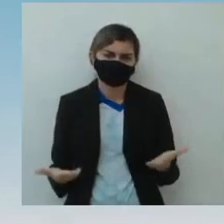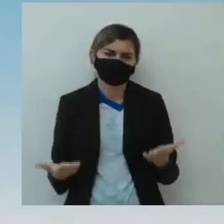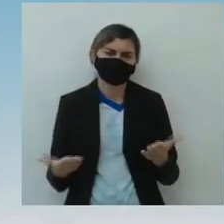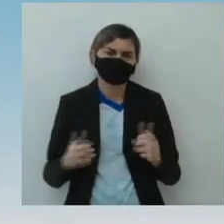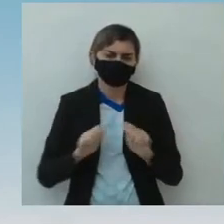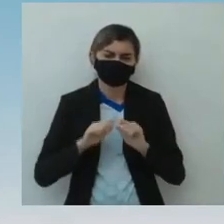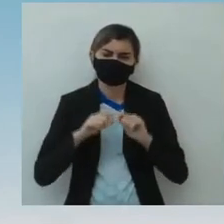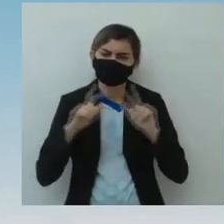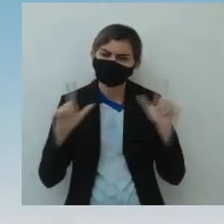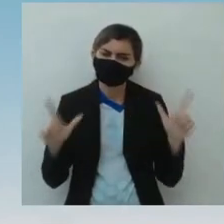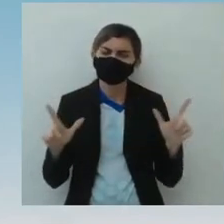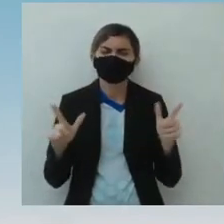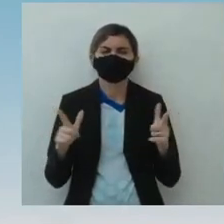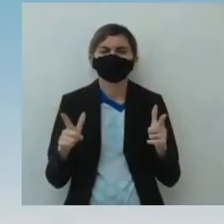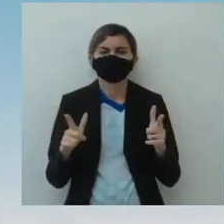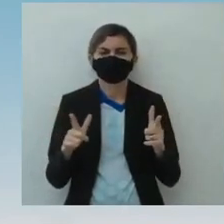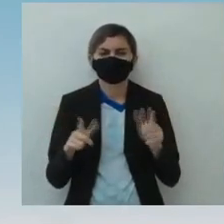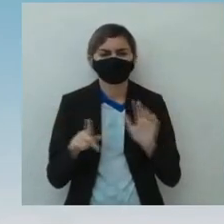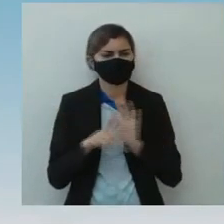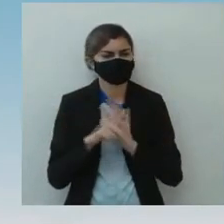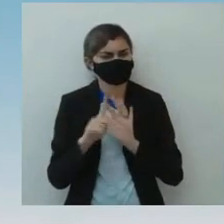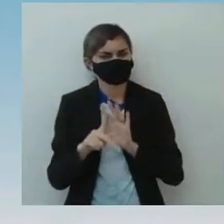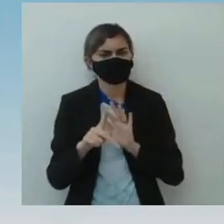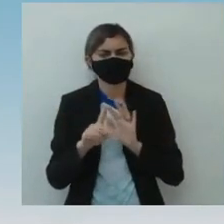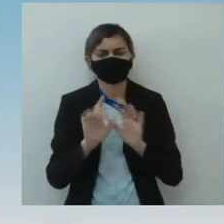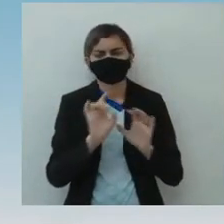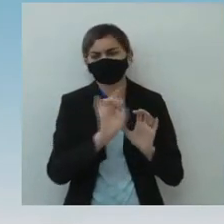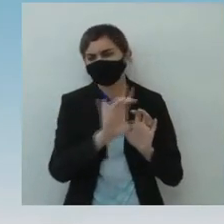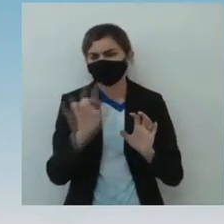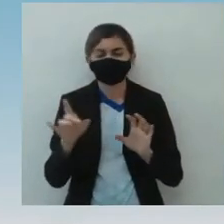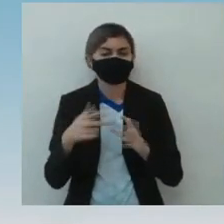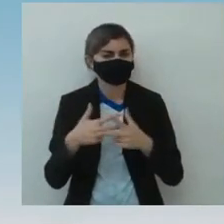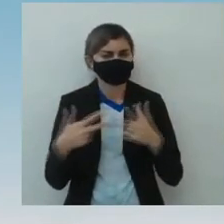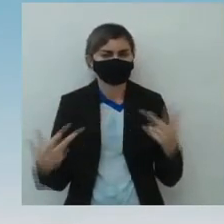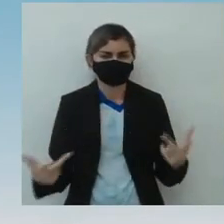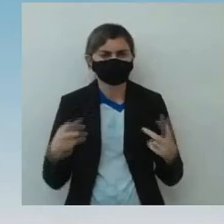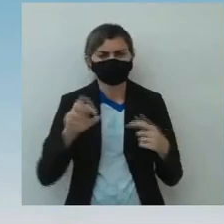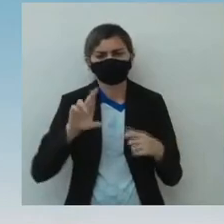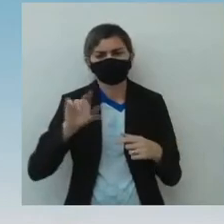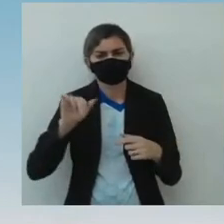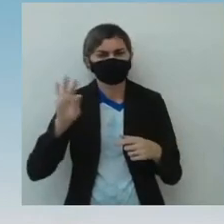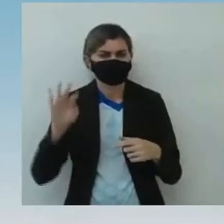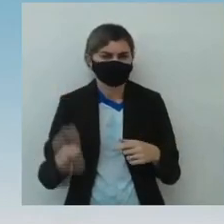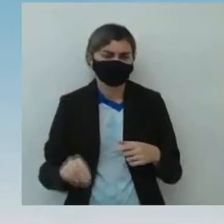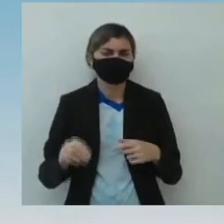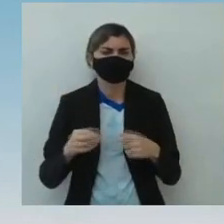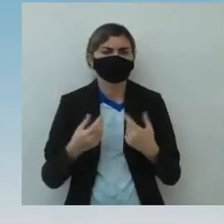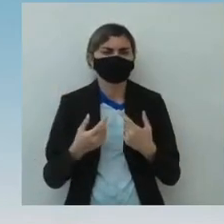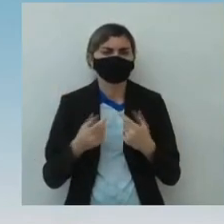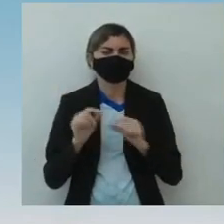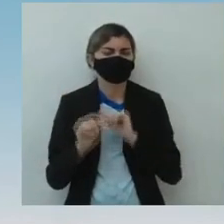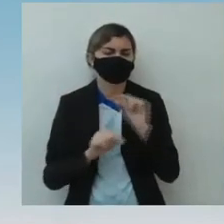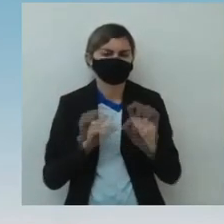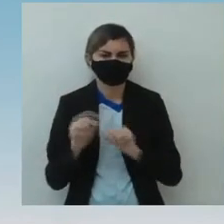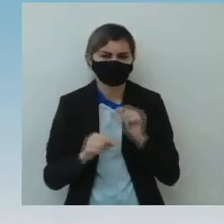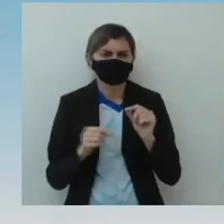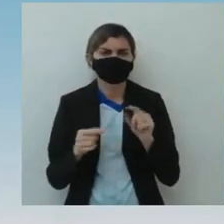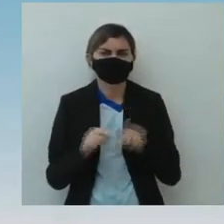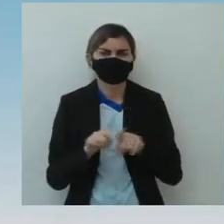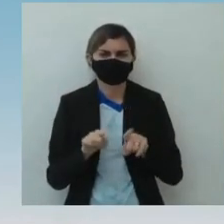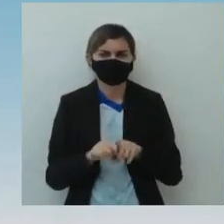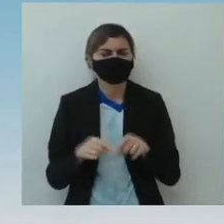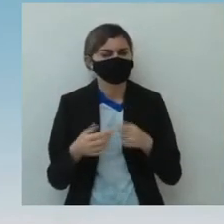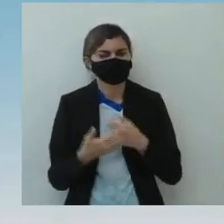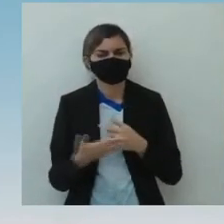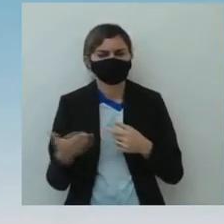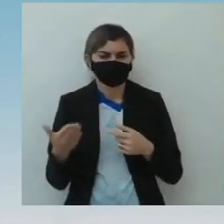é clareza e especi Oi Lari são coisas críticas né sociais e o que é larva também